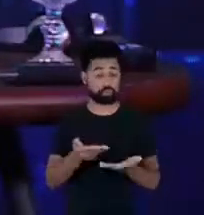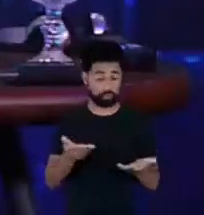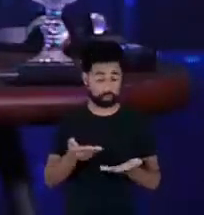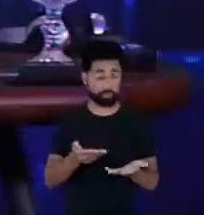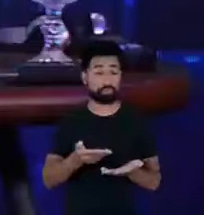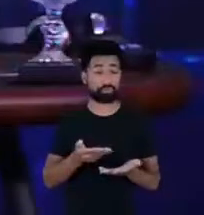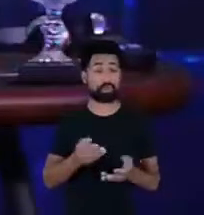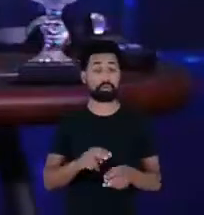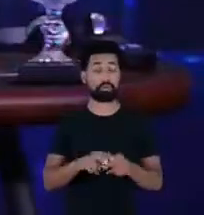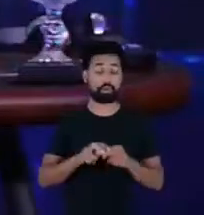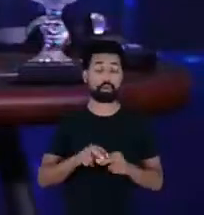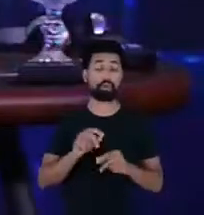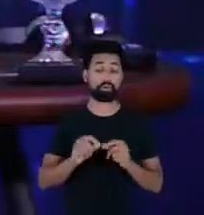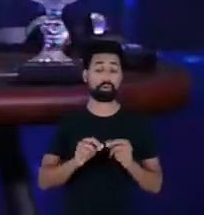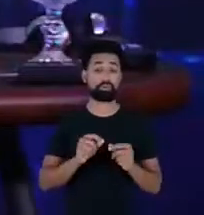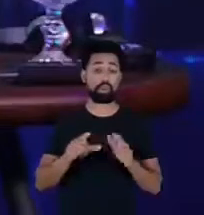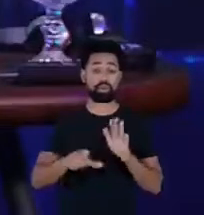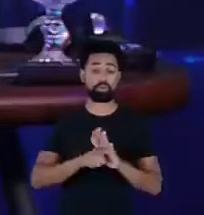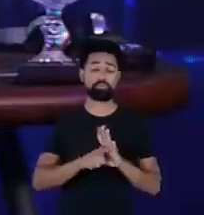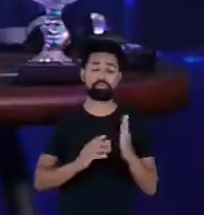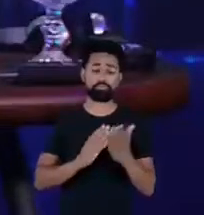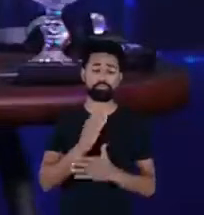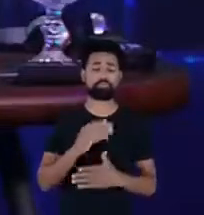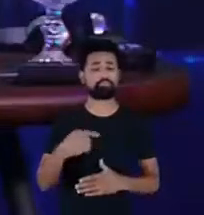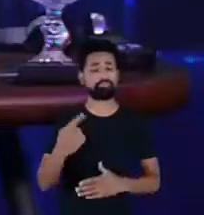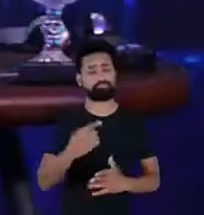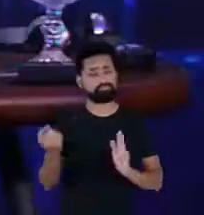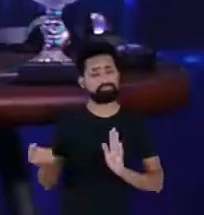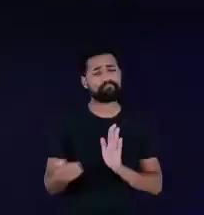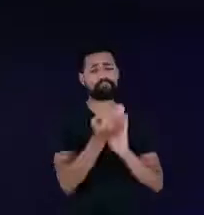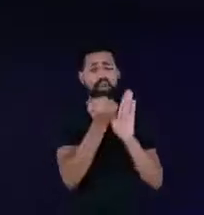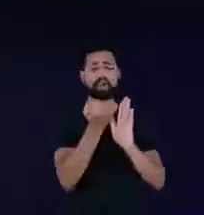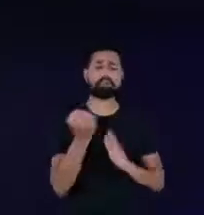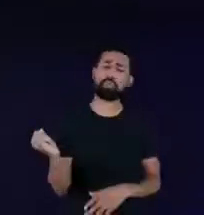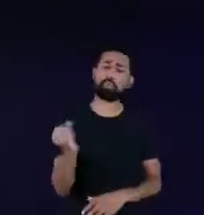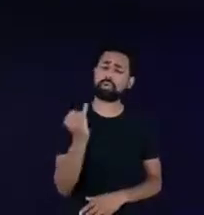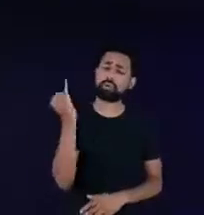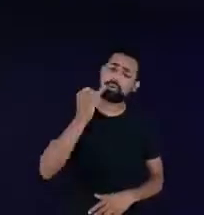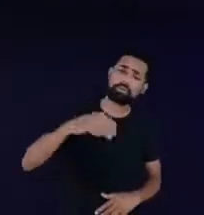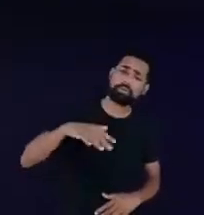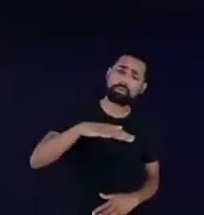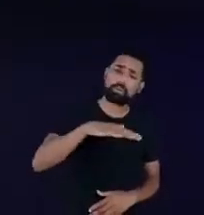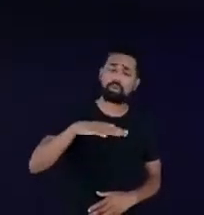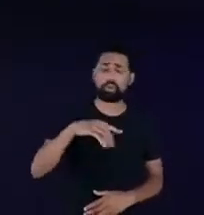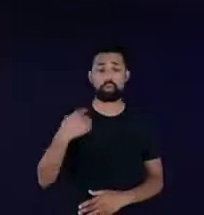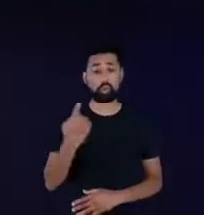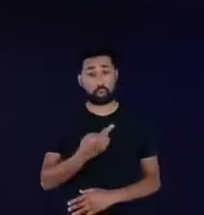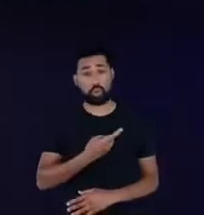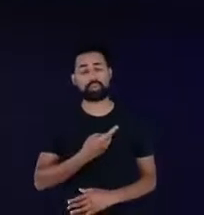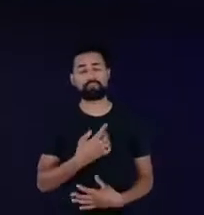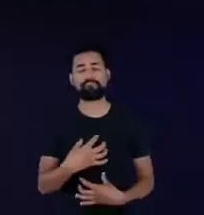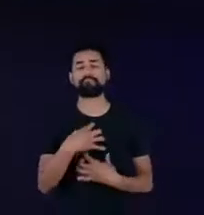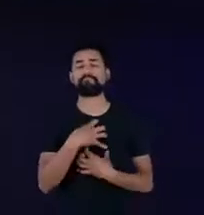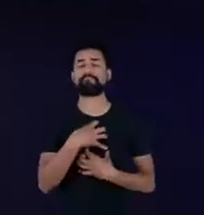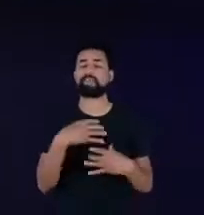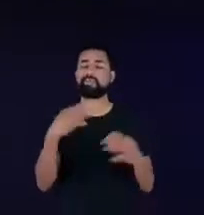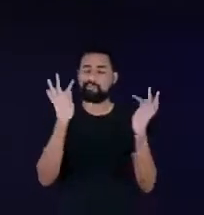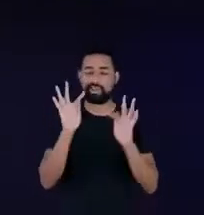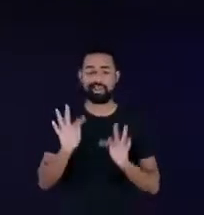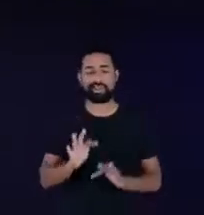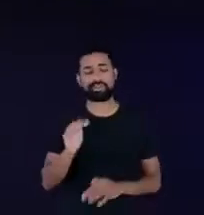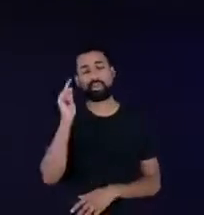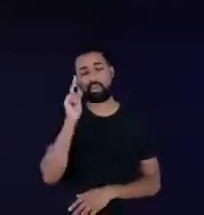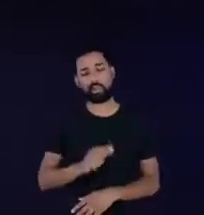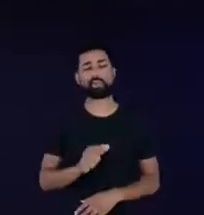tendo em vista a regulação. Então, foi um marco muito importante para o setor. E a gente está, assim, muito feliz de ter conseguido isso e